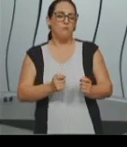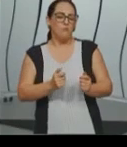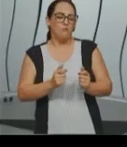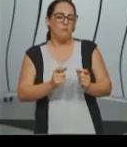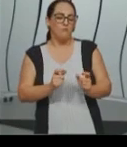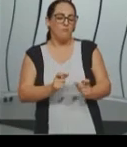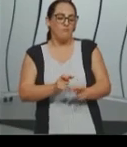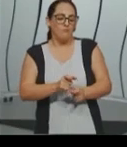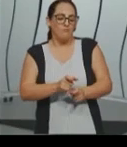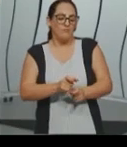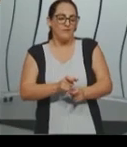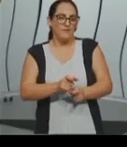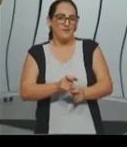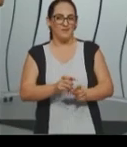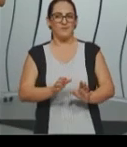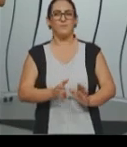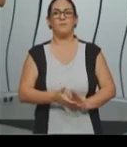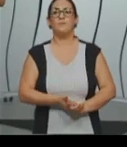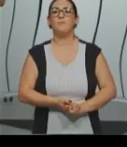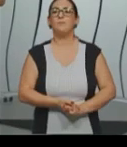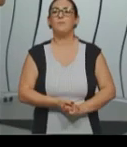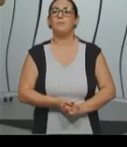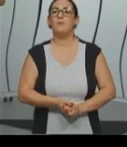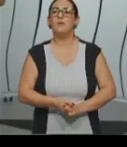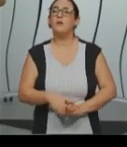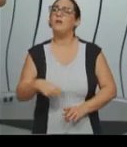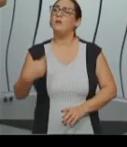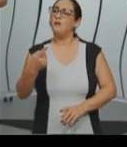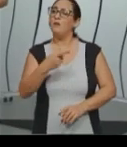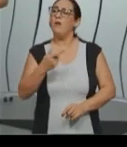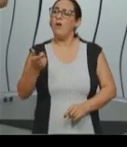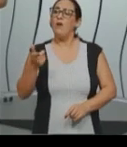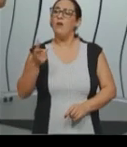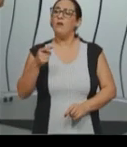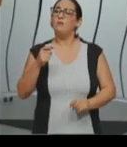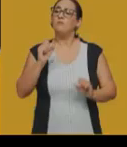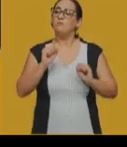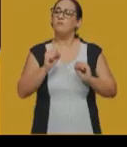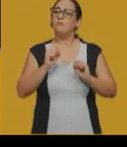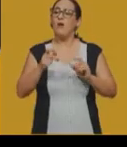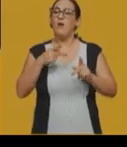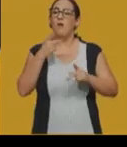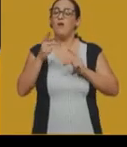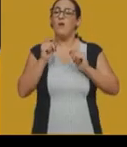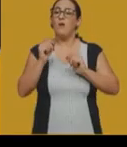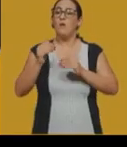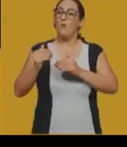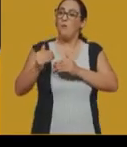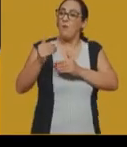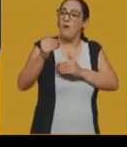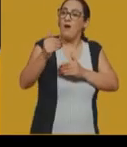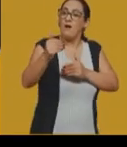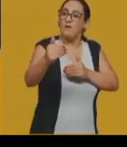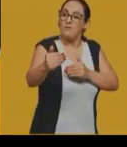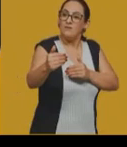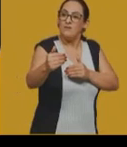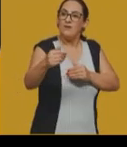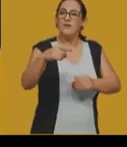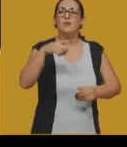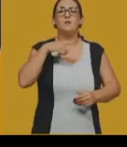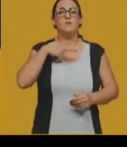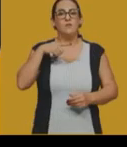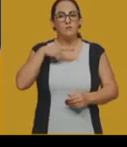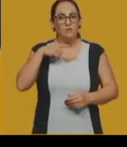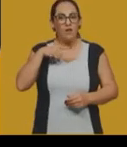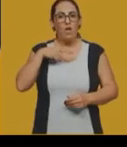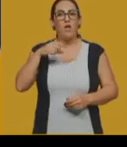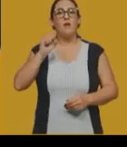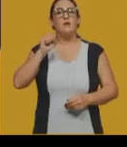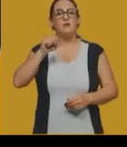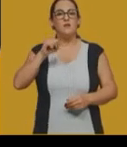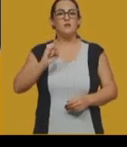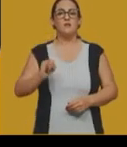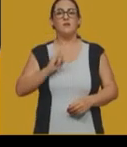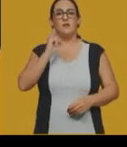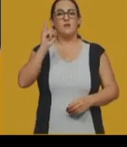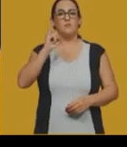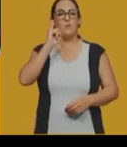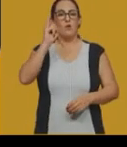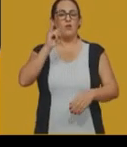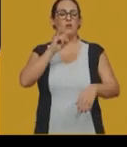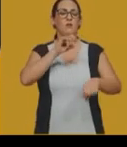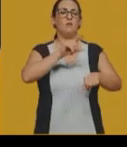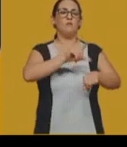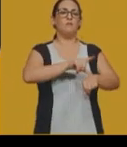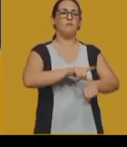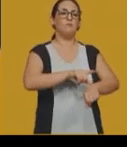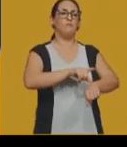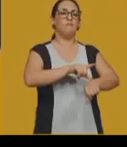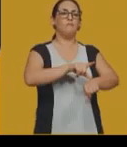Bom, podemos falar aí de um avanço social importante na história do Brasil. Um avanço social importante, mas que foi demorado, né?